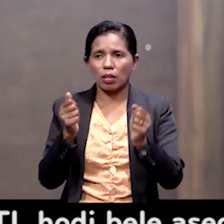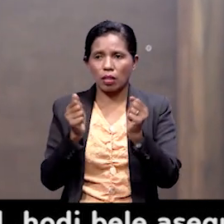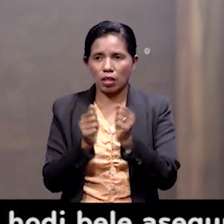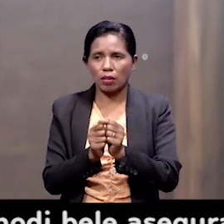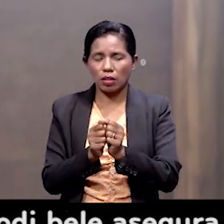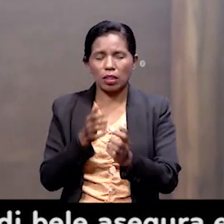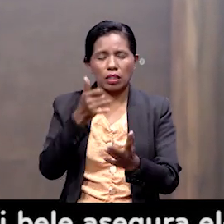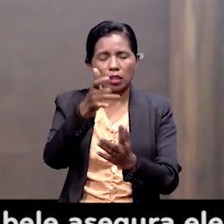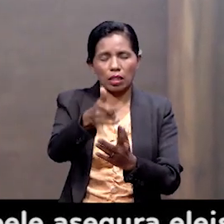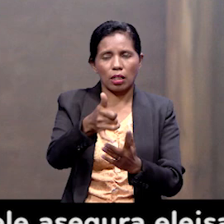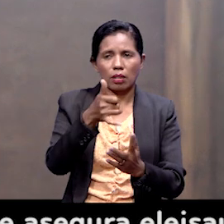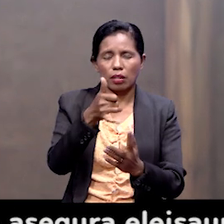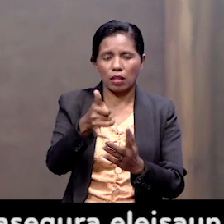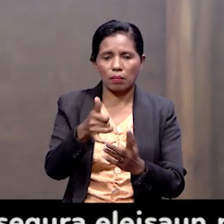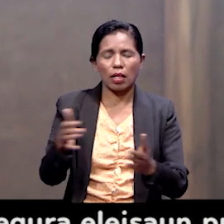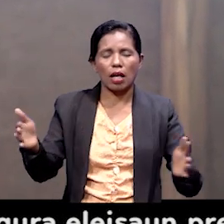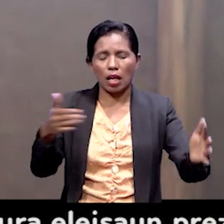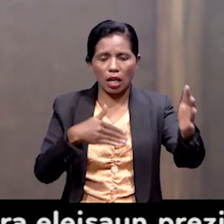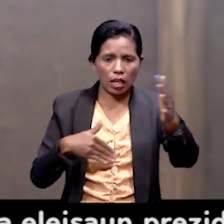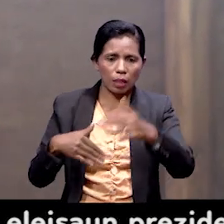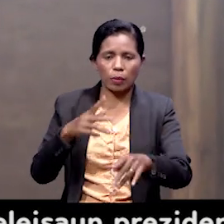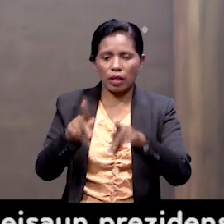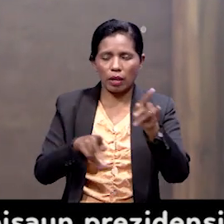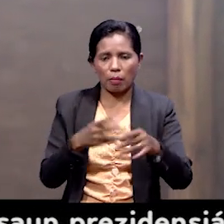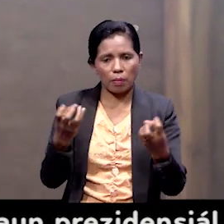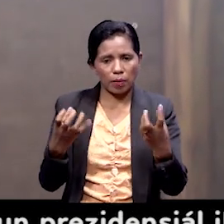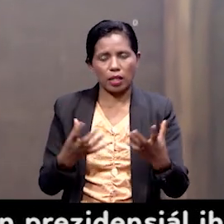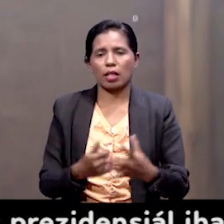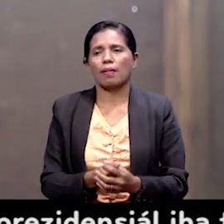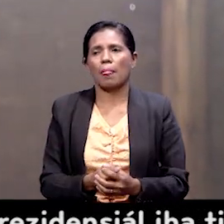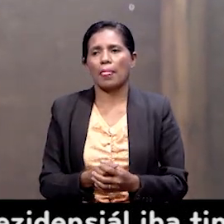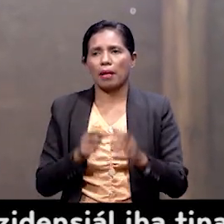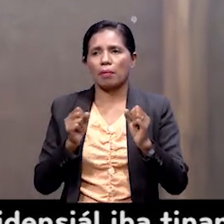fatpua glory buka halibun ne emasira hodi